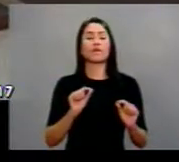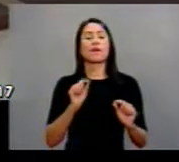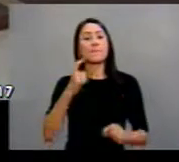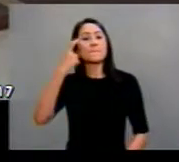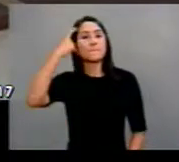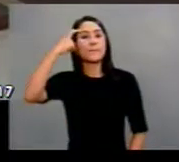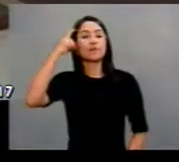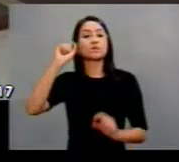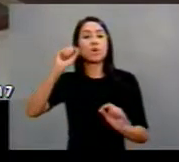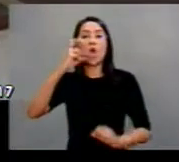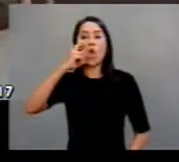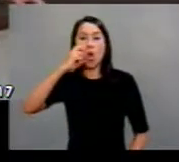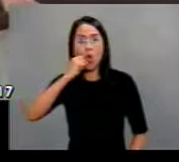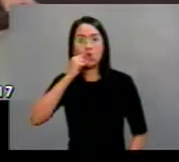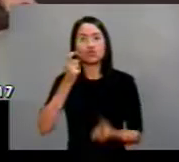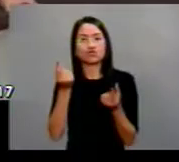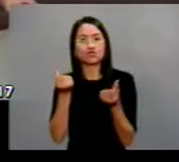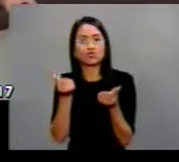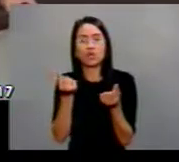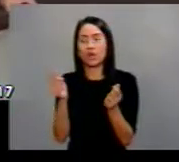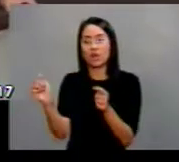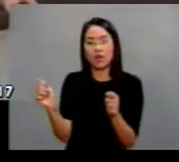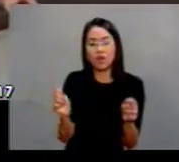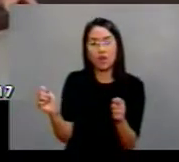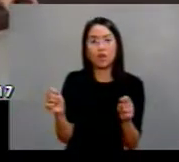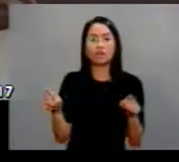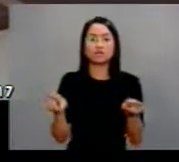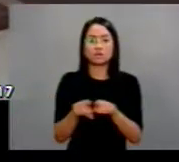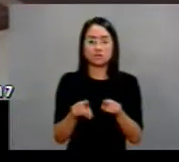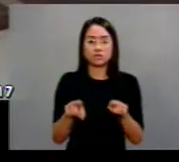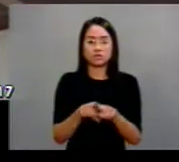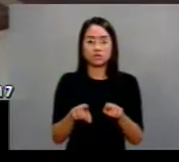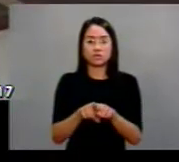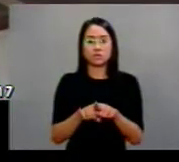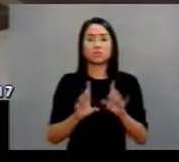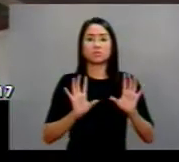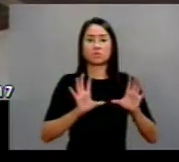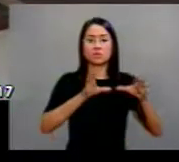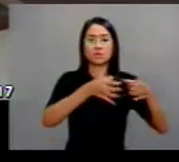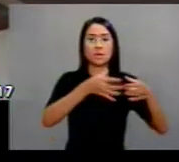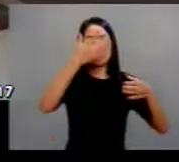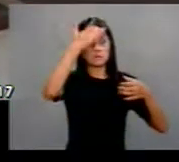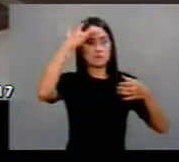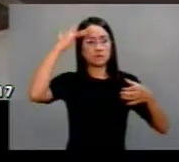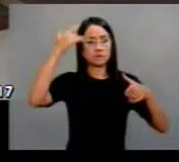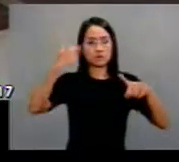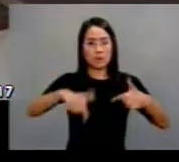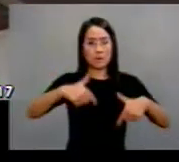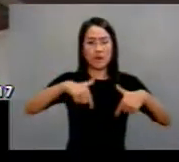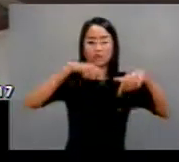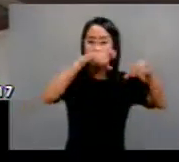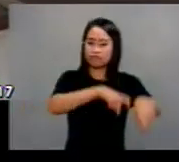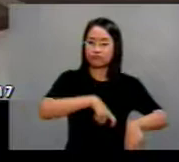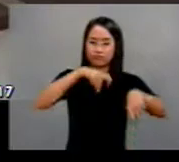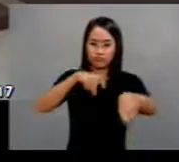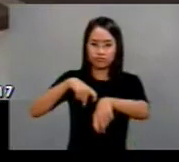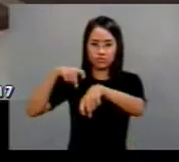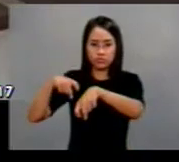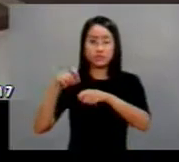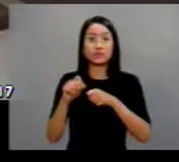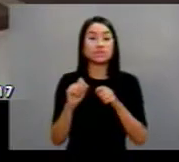os deputados da absoluta conservadora bancada ruralista, dos latifundiários, se